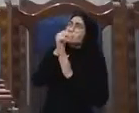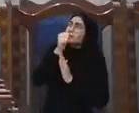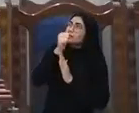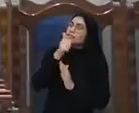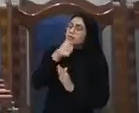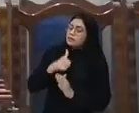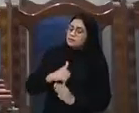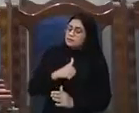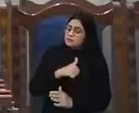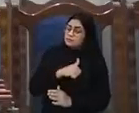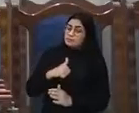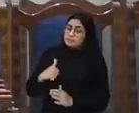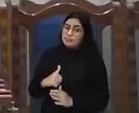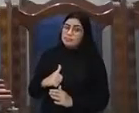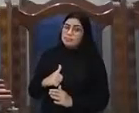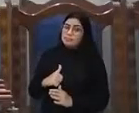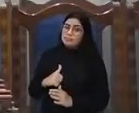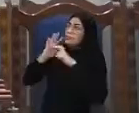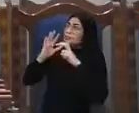vai bater em retirada.